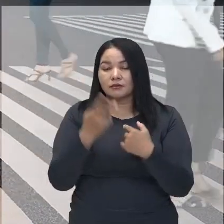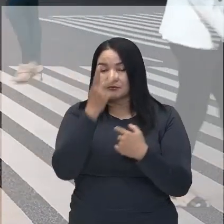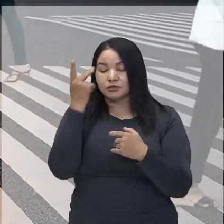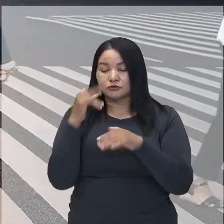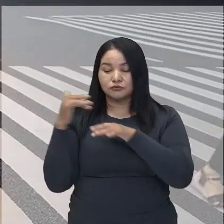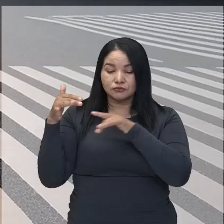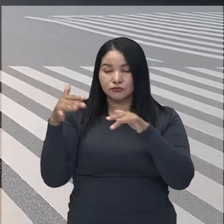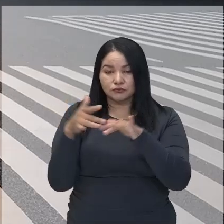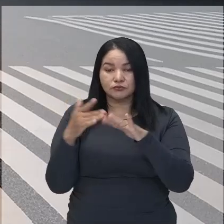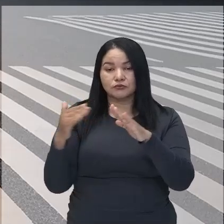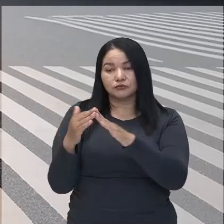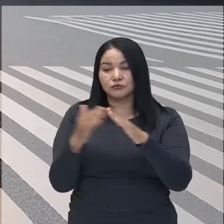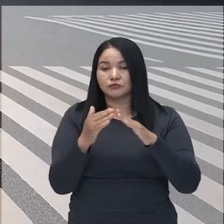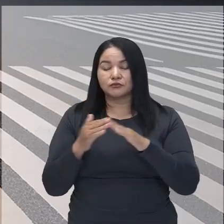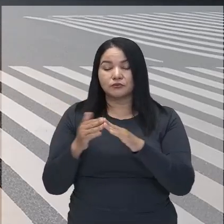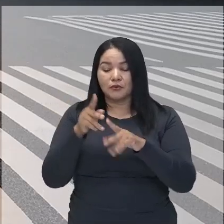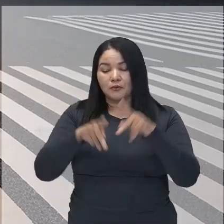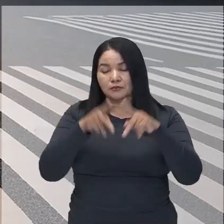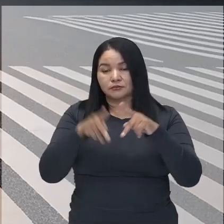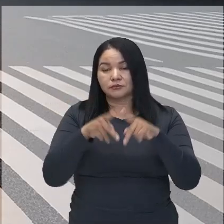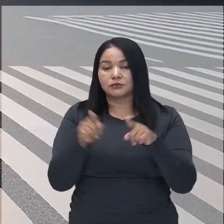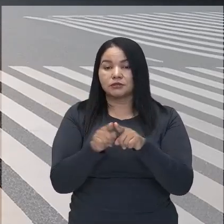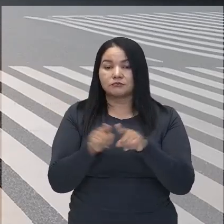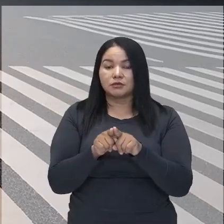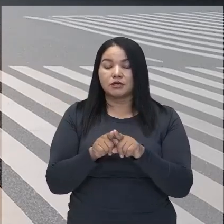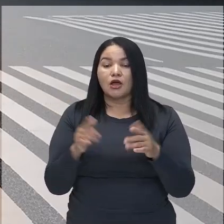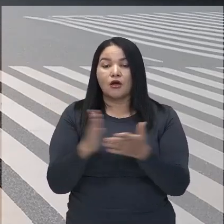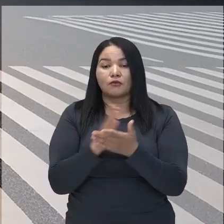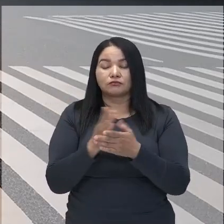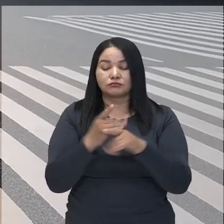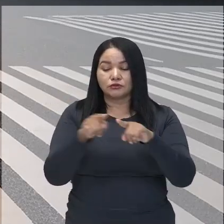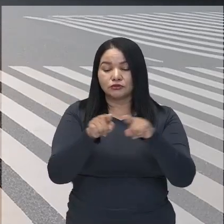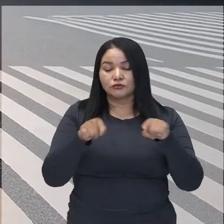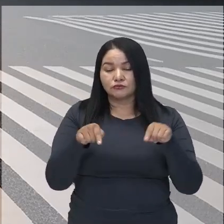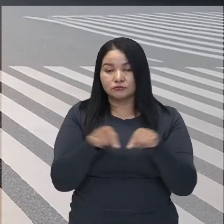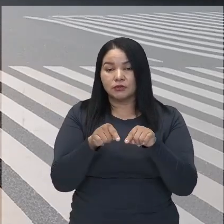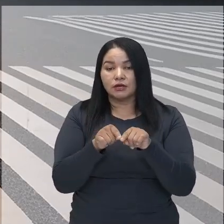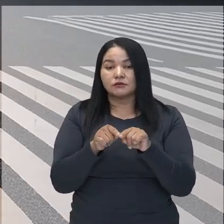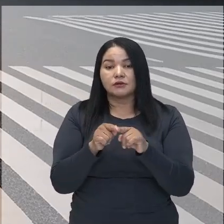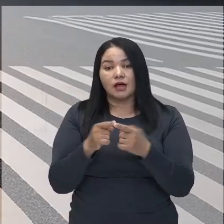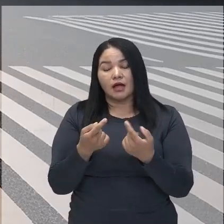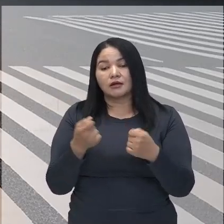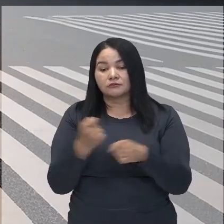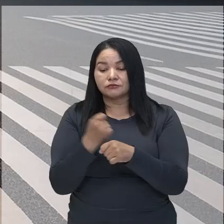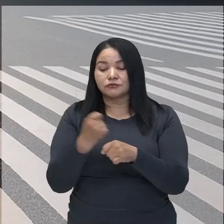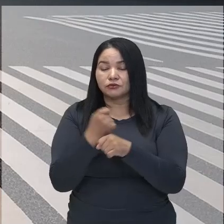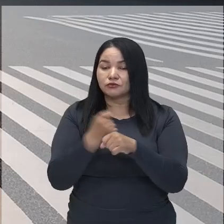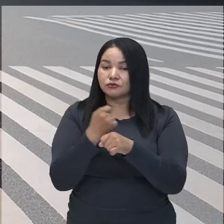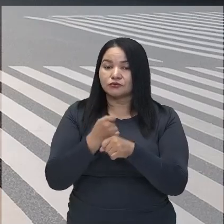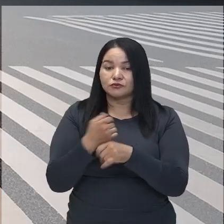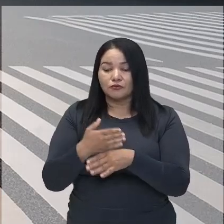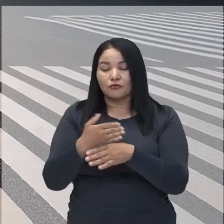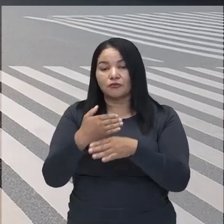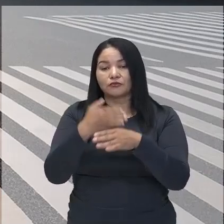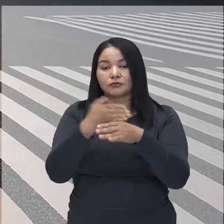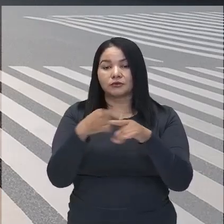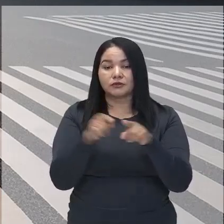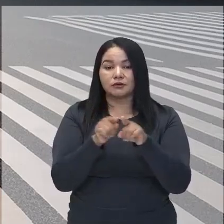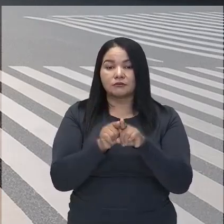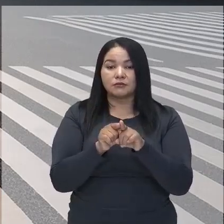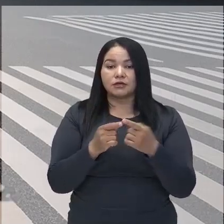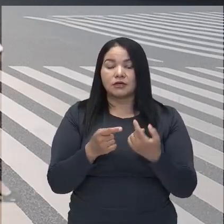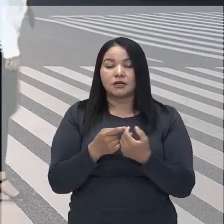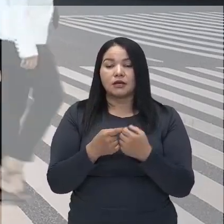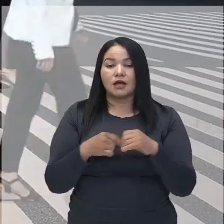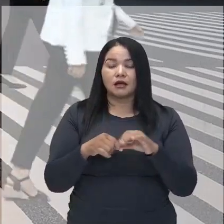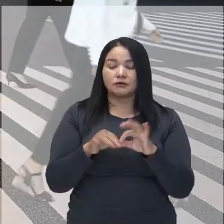pequenos espaços. Realmente eles têm ali poucos espaços, então eles vão construindo, né, na parte